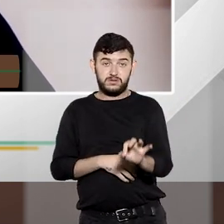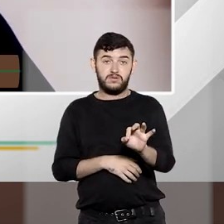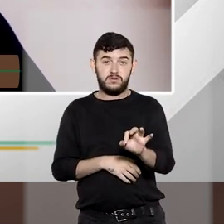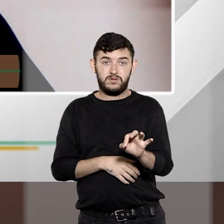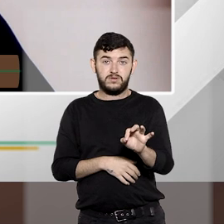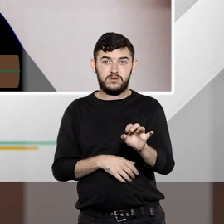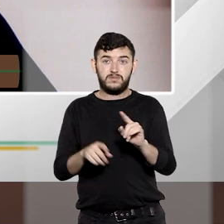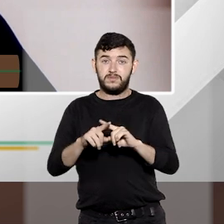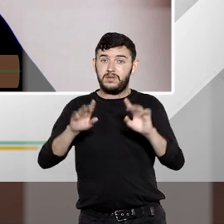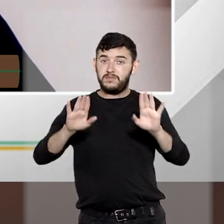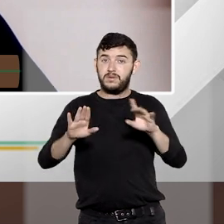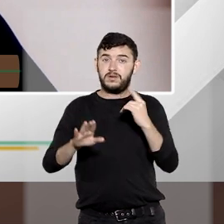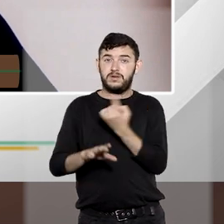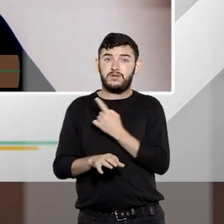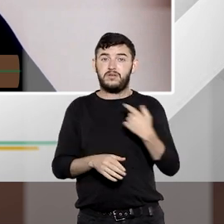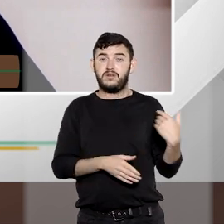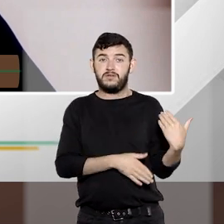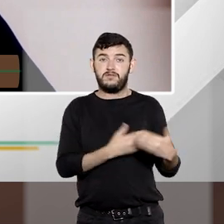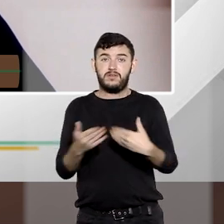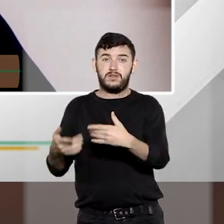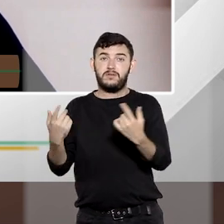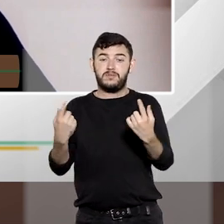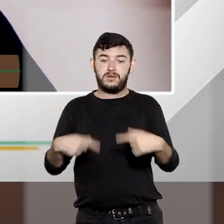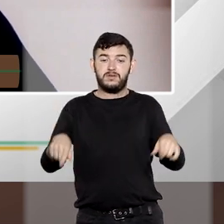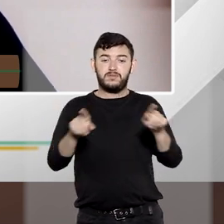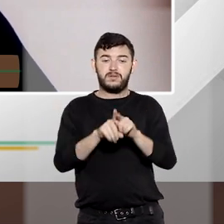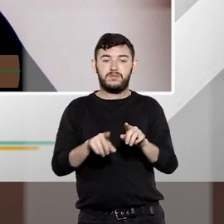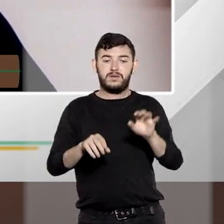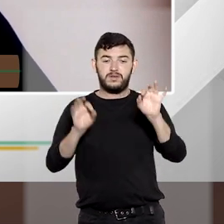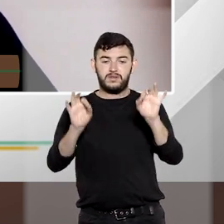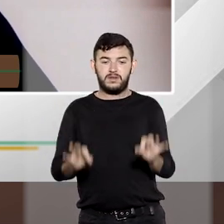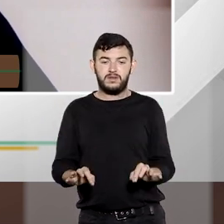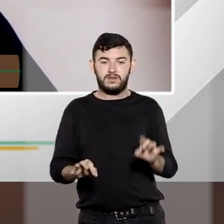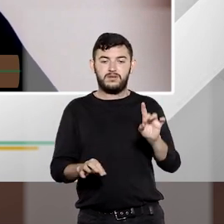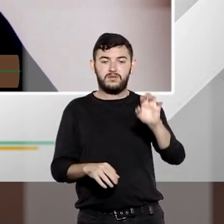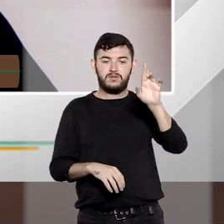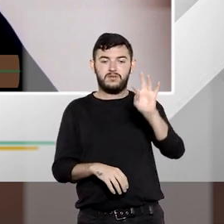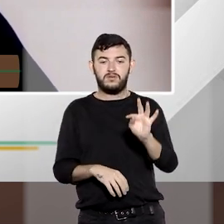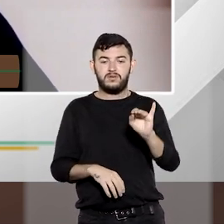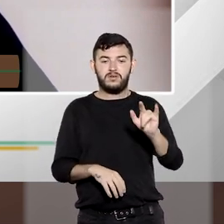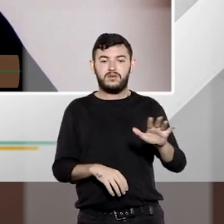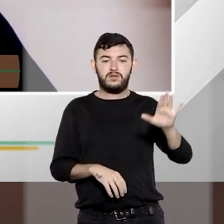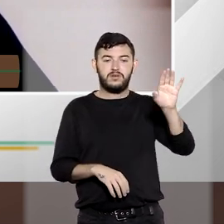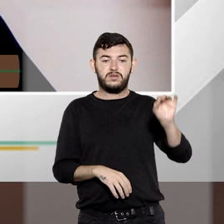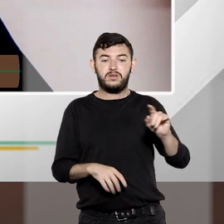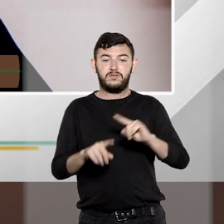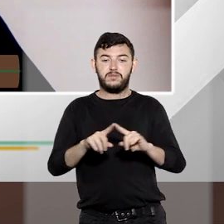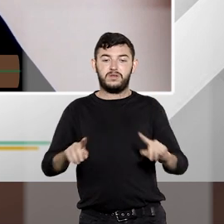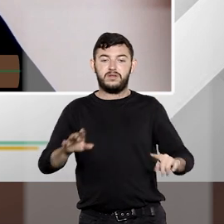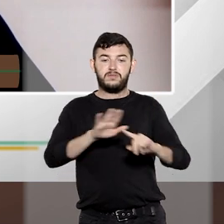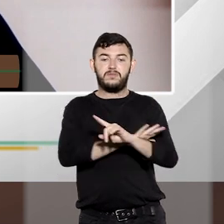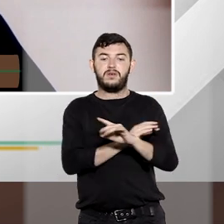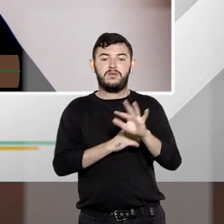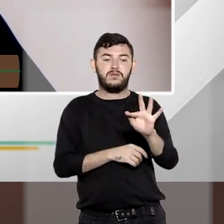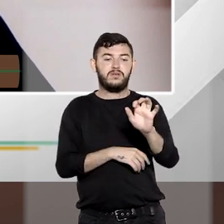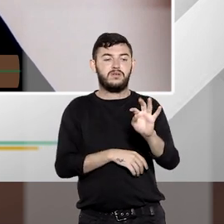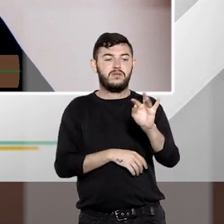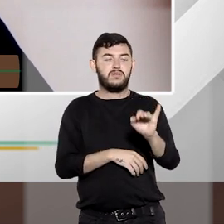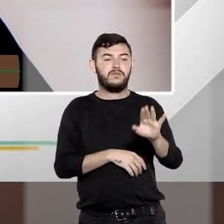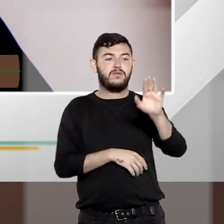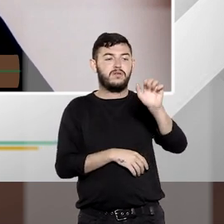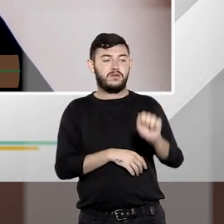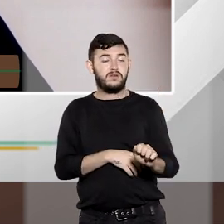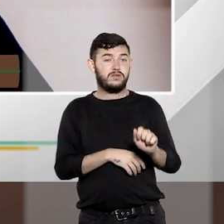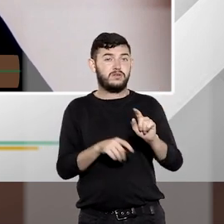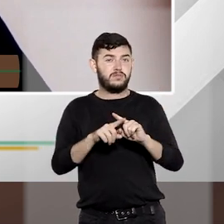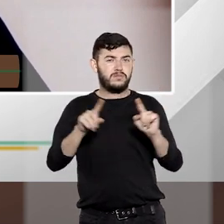né? Infelizmente há muito que avançar ainda, né, doutor Tiago? Entrando na sua pergunta, Fátima, a